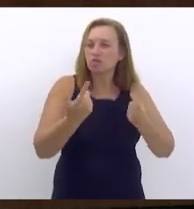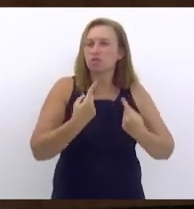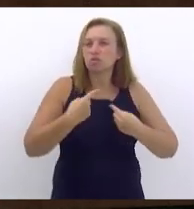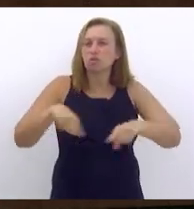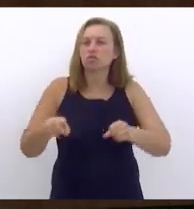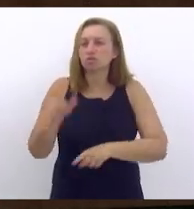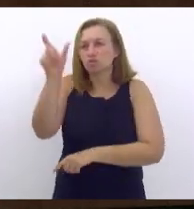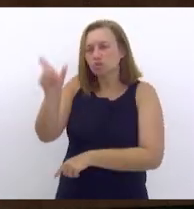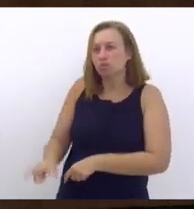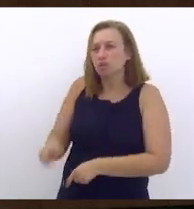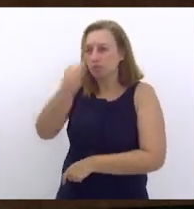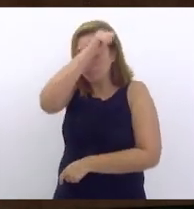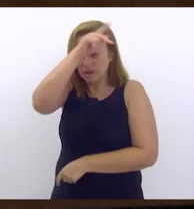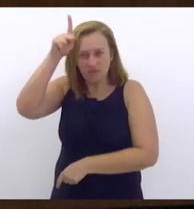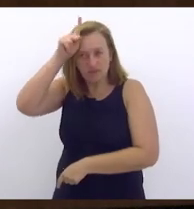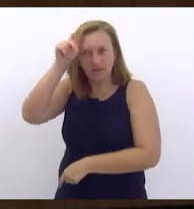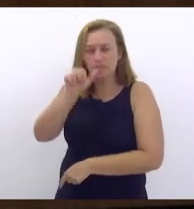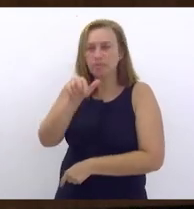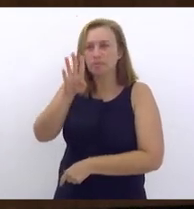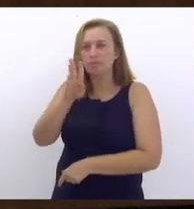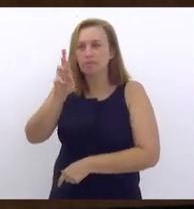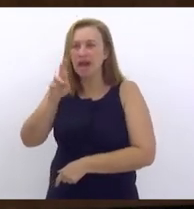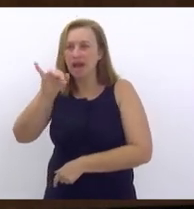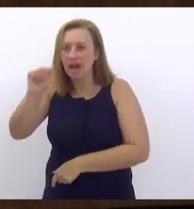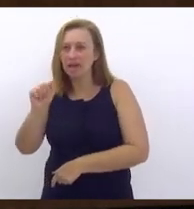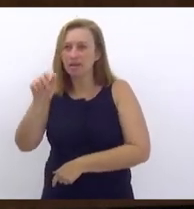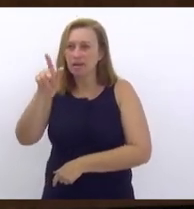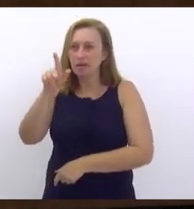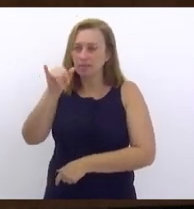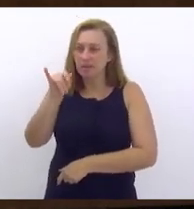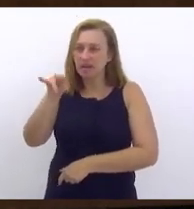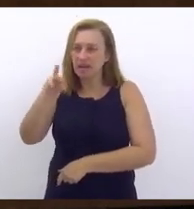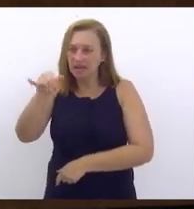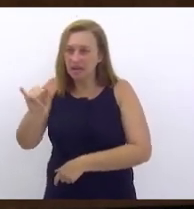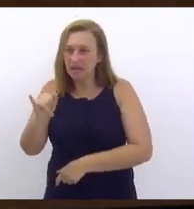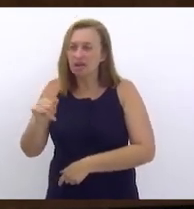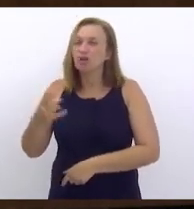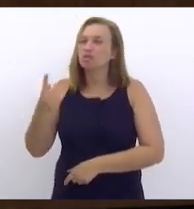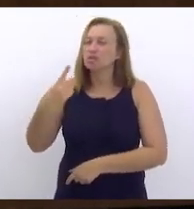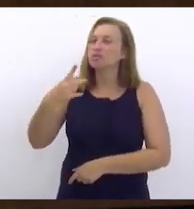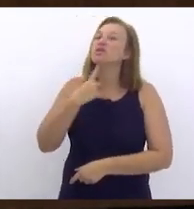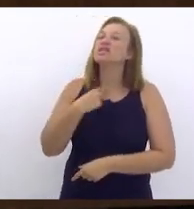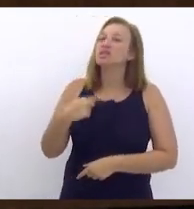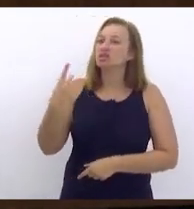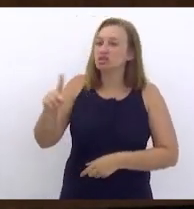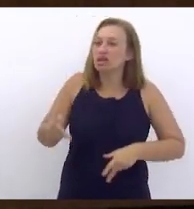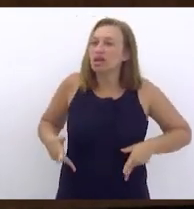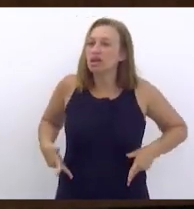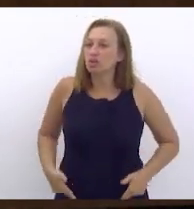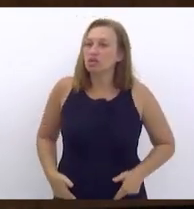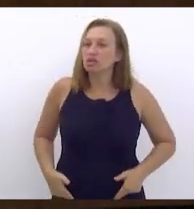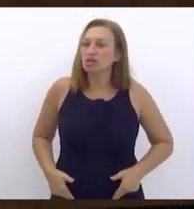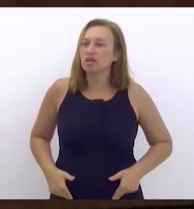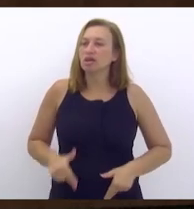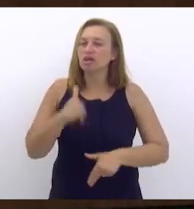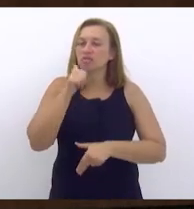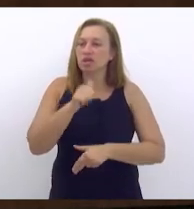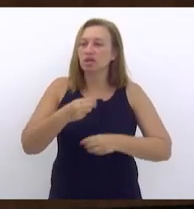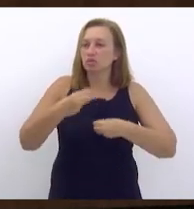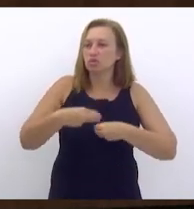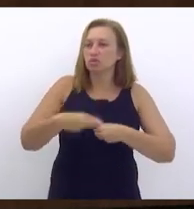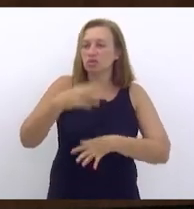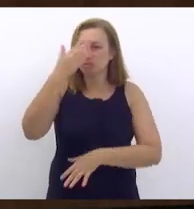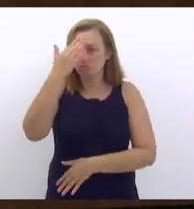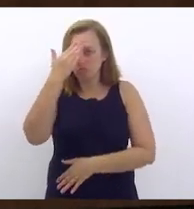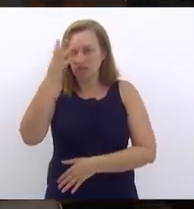Piraí, que, por sua vontade, ele gostaria de castrar as mulheres do município. Tá bom, presidente?